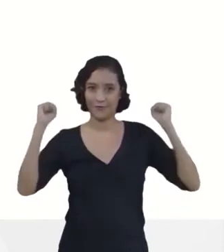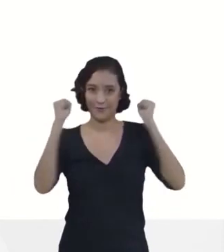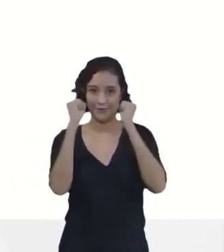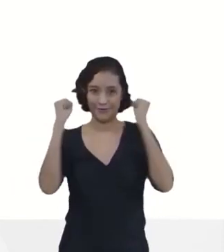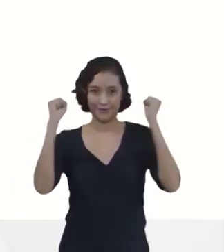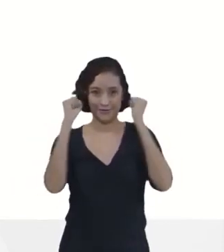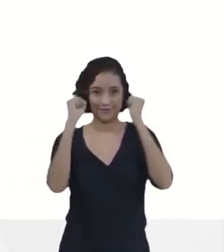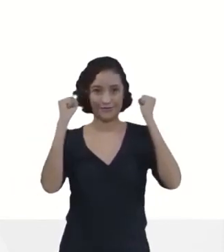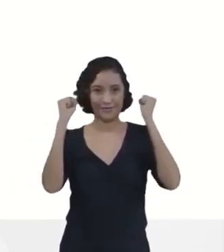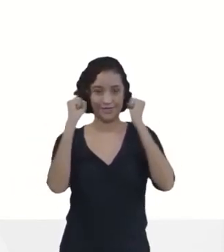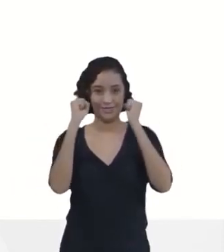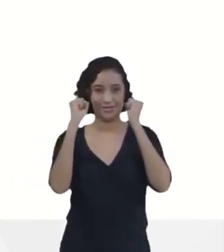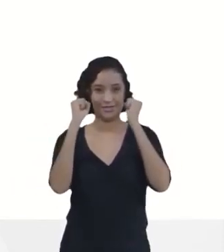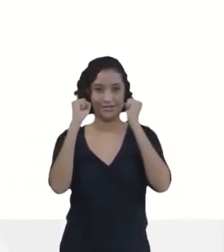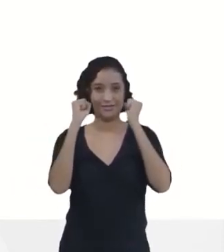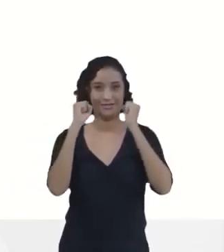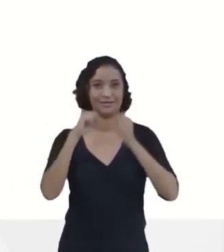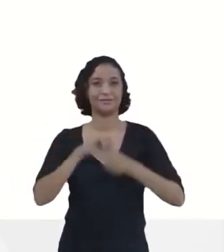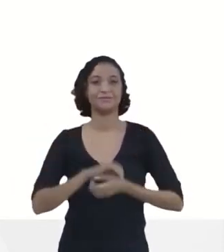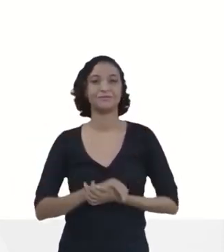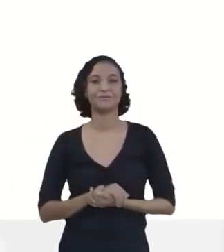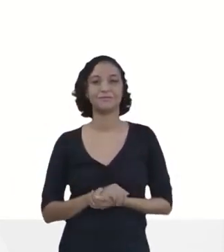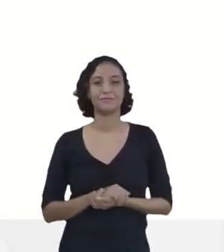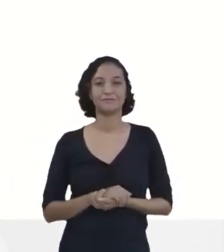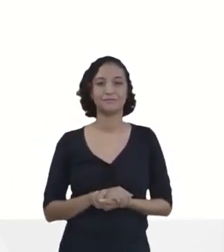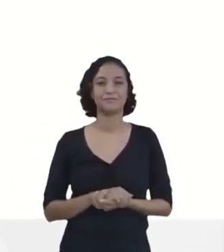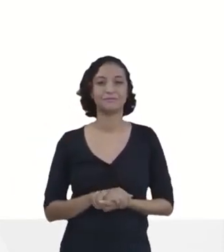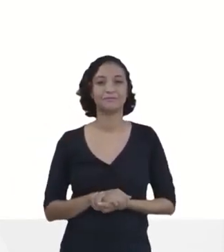O professor de educação física.